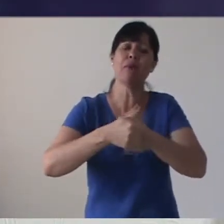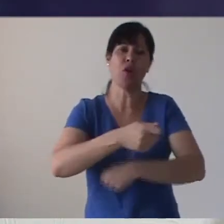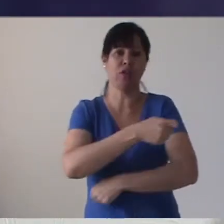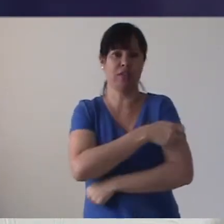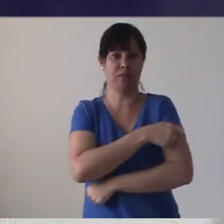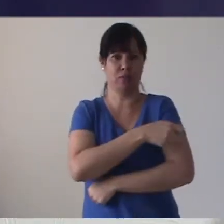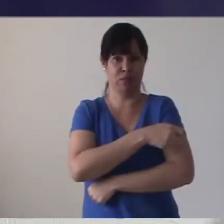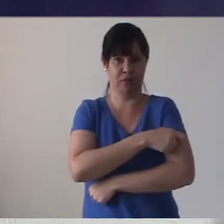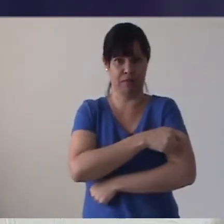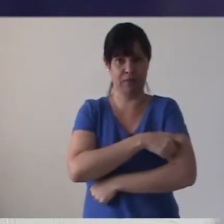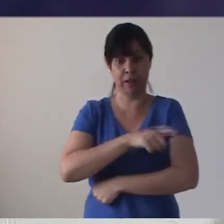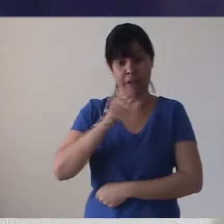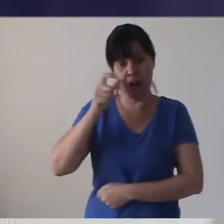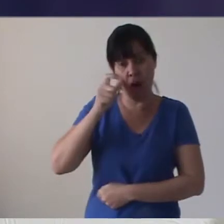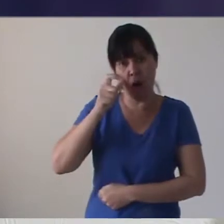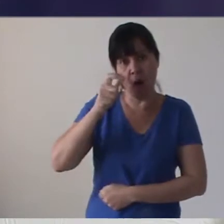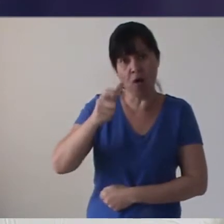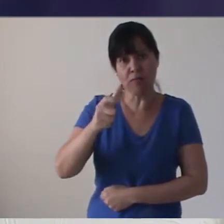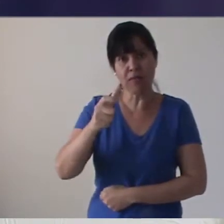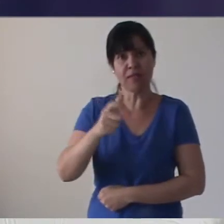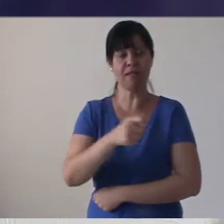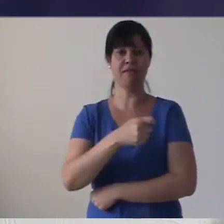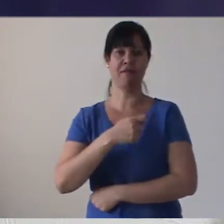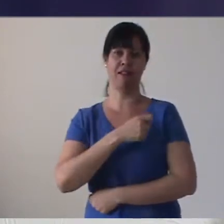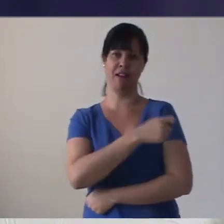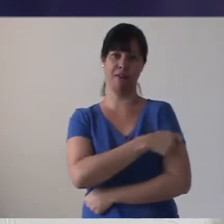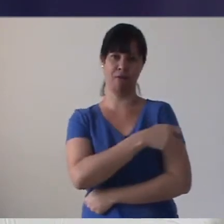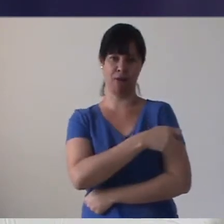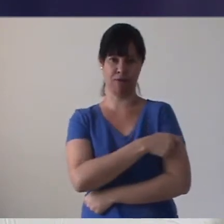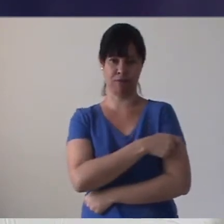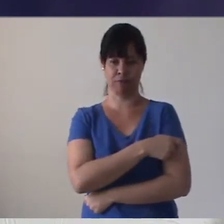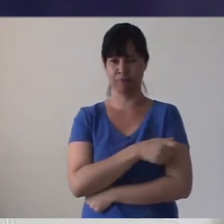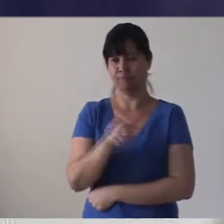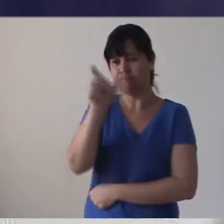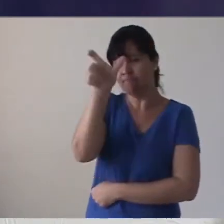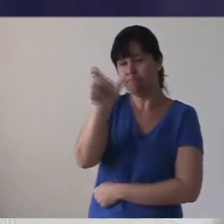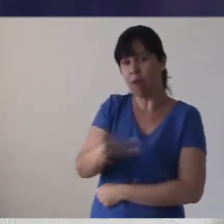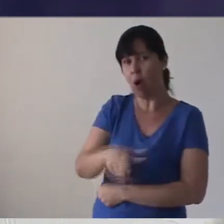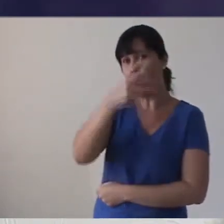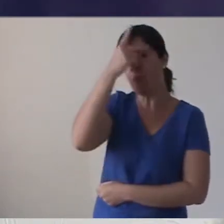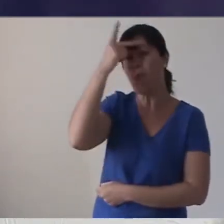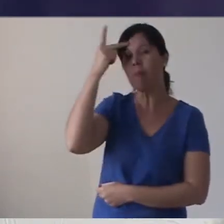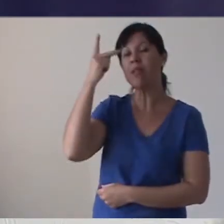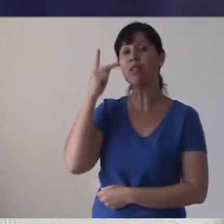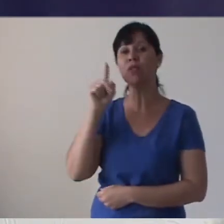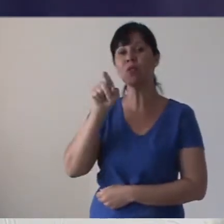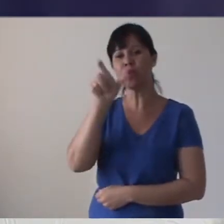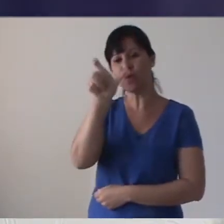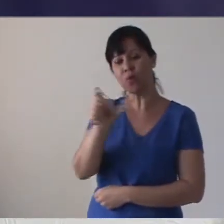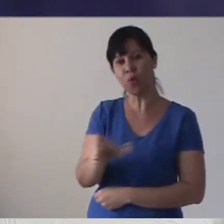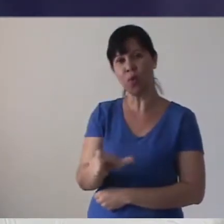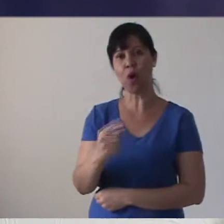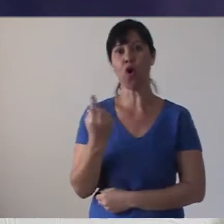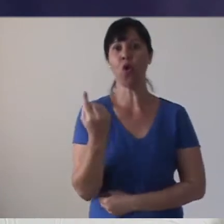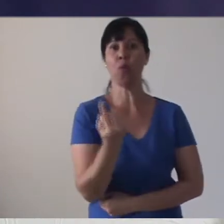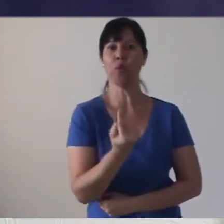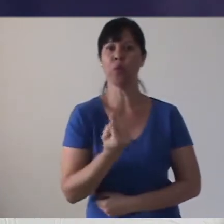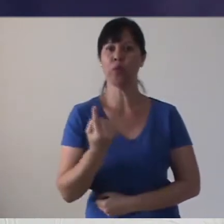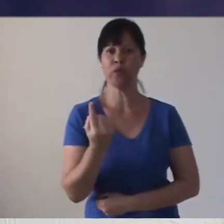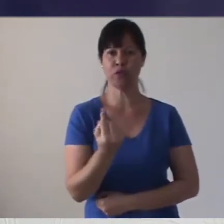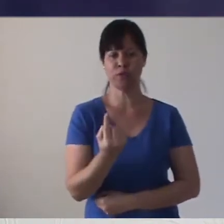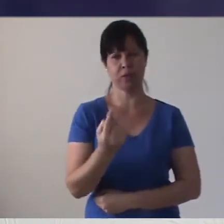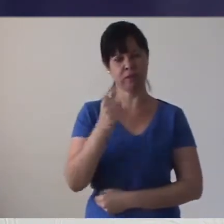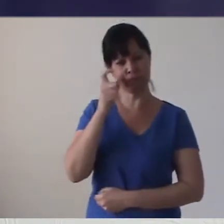aluno como indivíduo, né, como pessoa. Ele vê as suas dificuldades, as